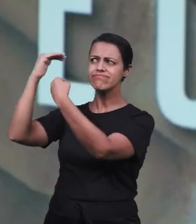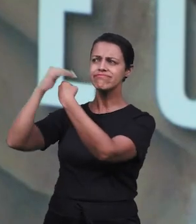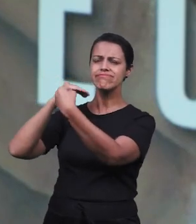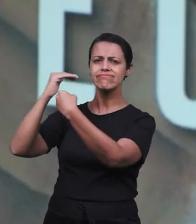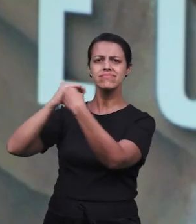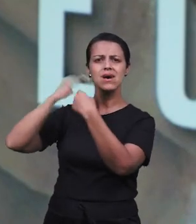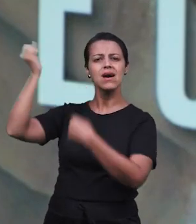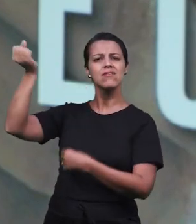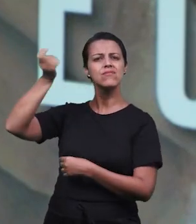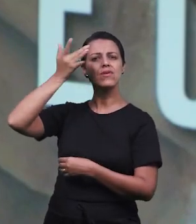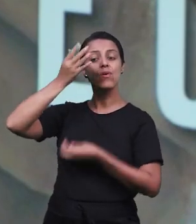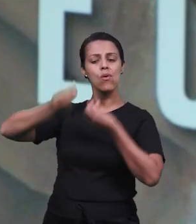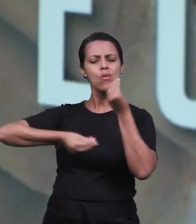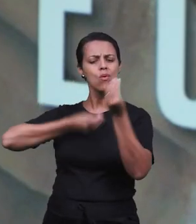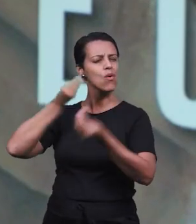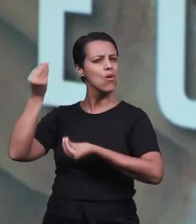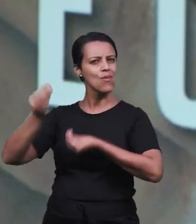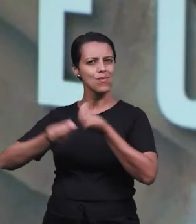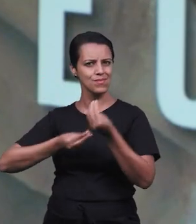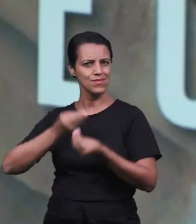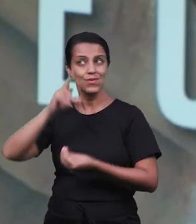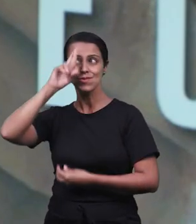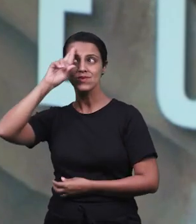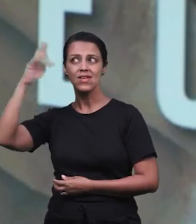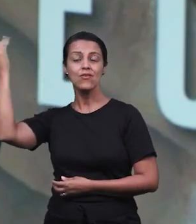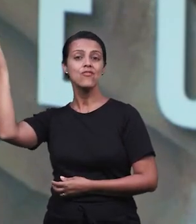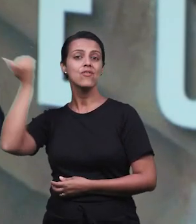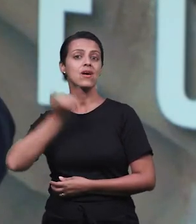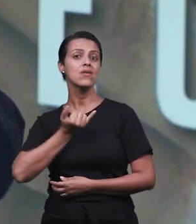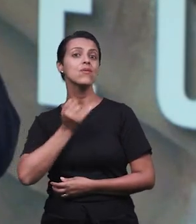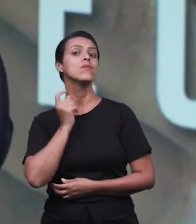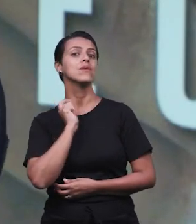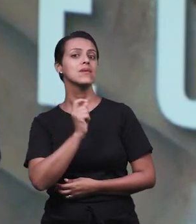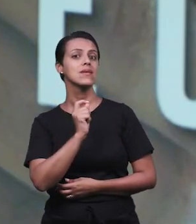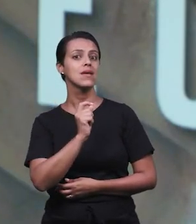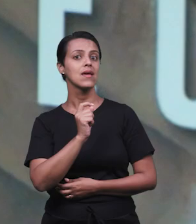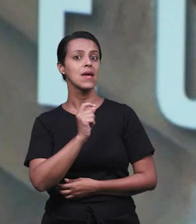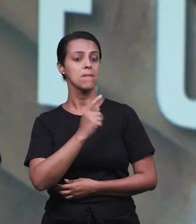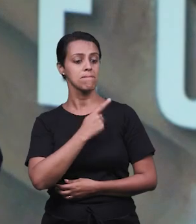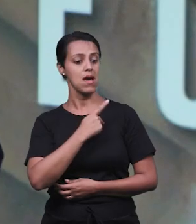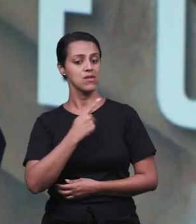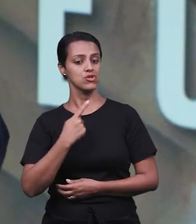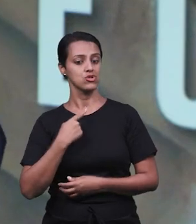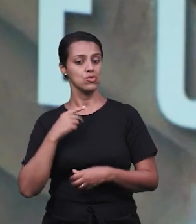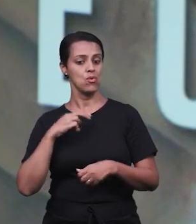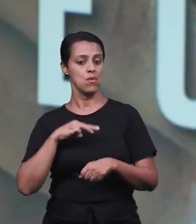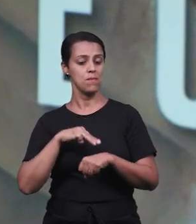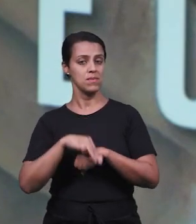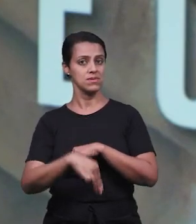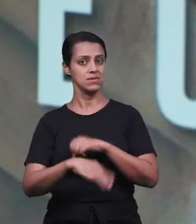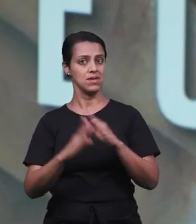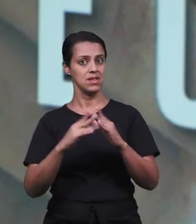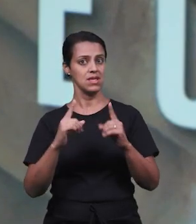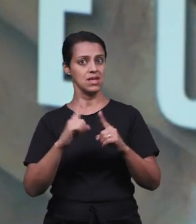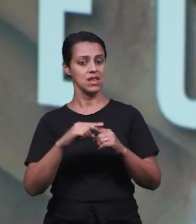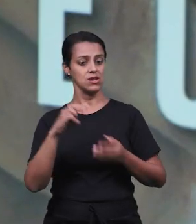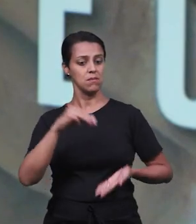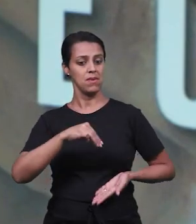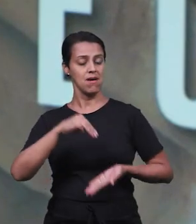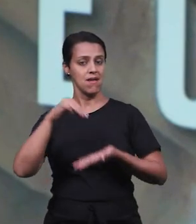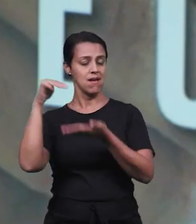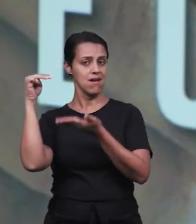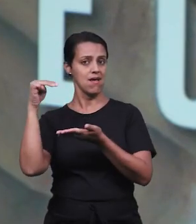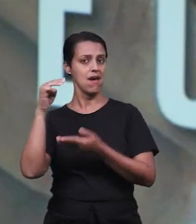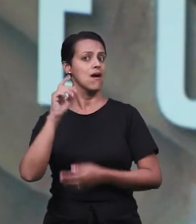caminhar, o Senhor disse que o ministério da Igreja Cristã Maranata seria leigo, ou